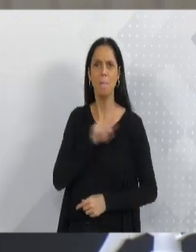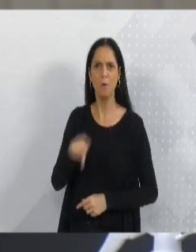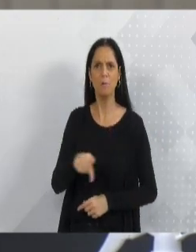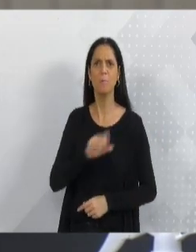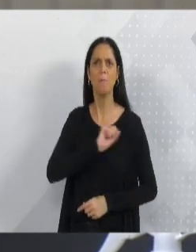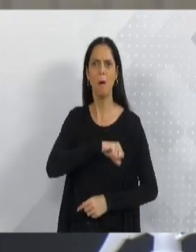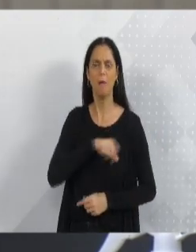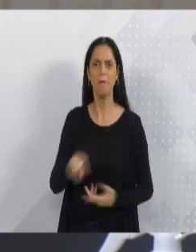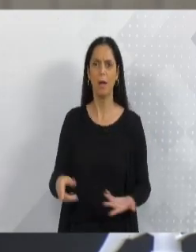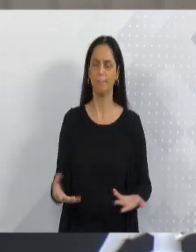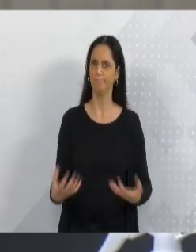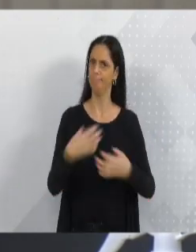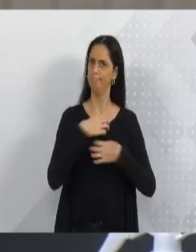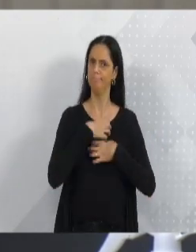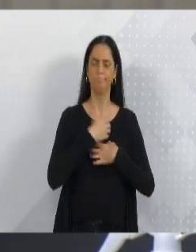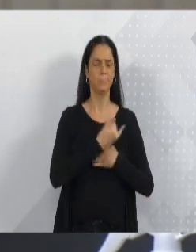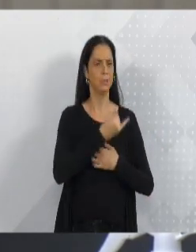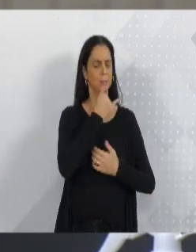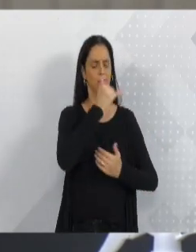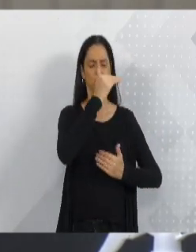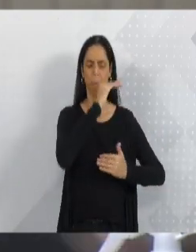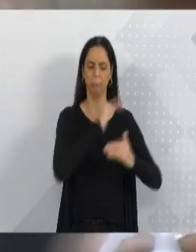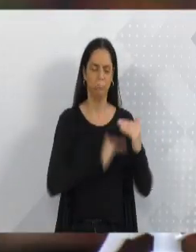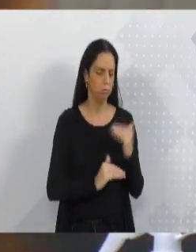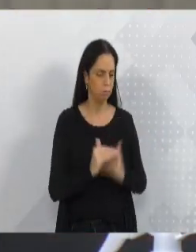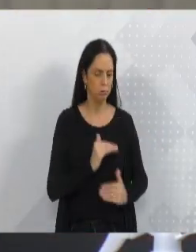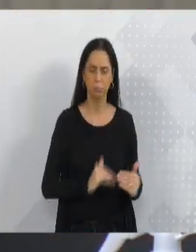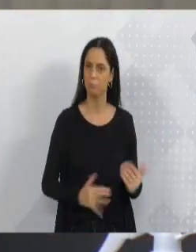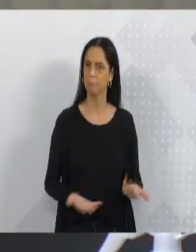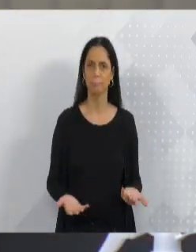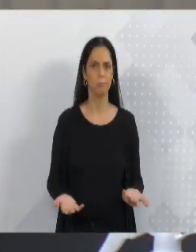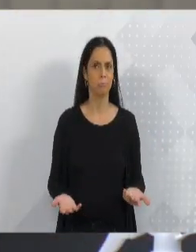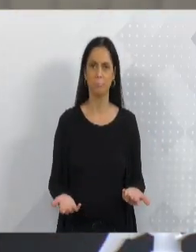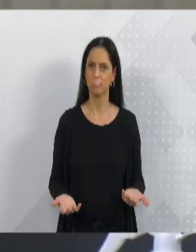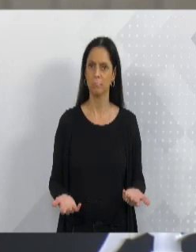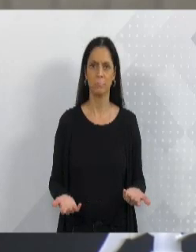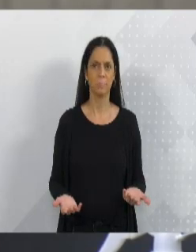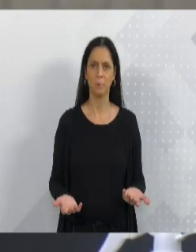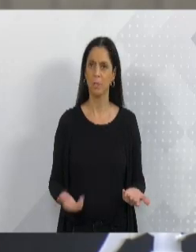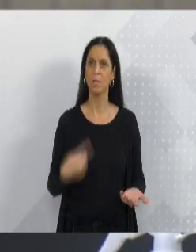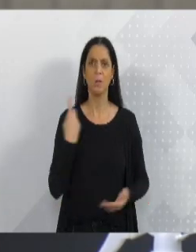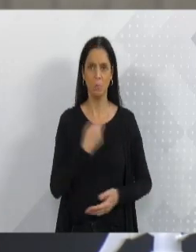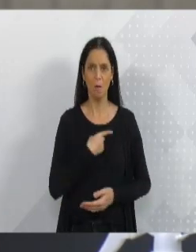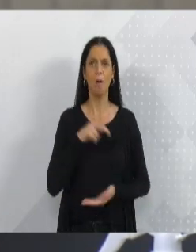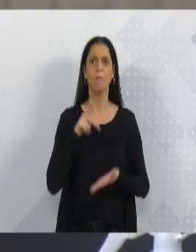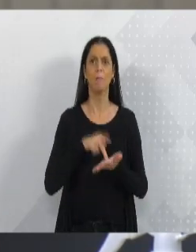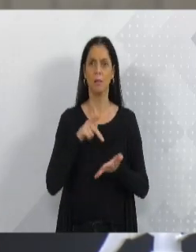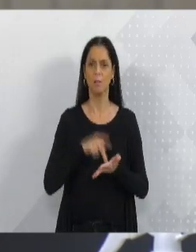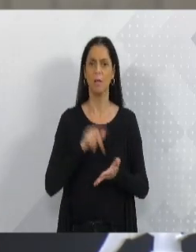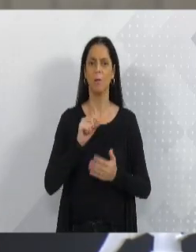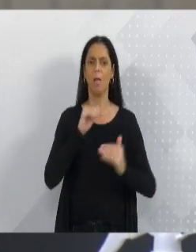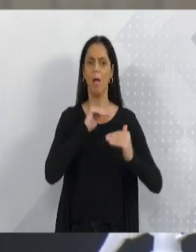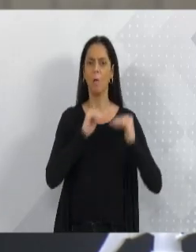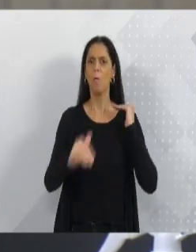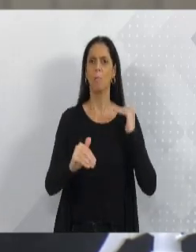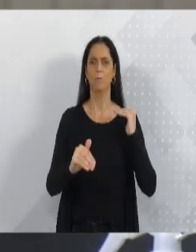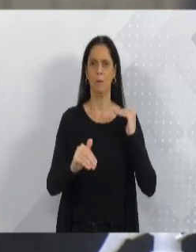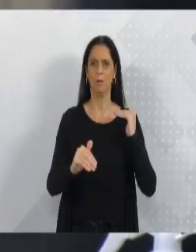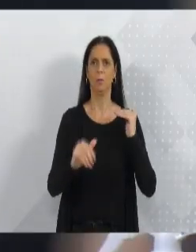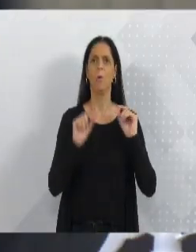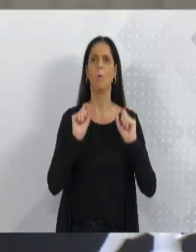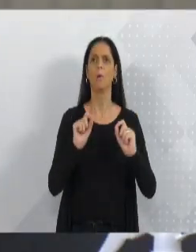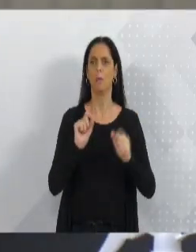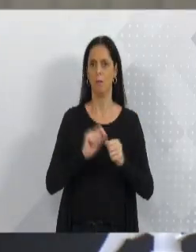Lamento, é um retrocesso e somos frontalmente contrário a essa medida. Espero